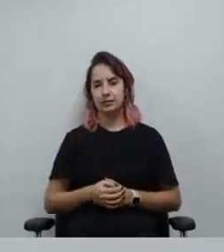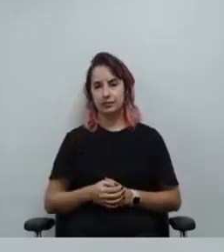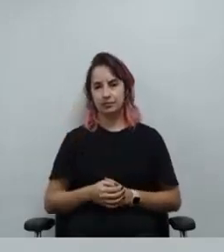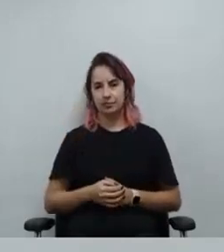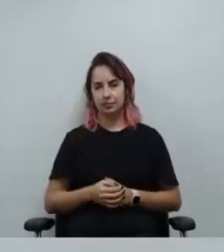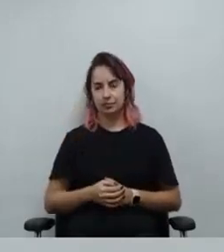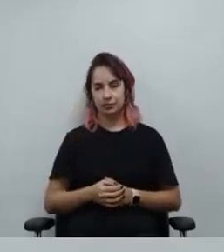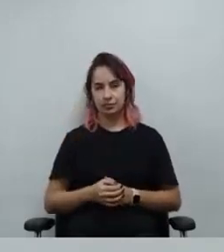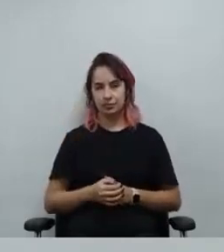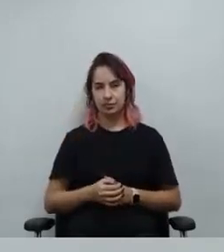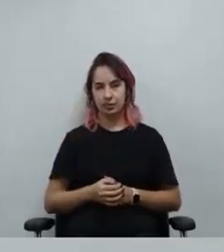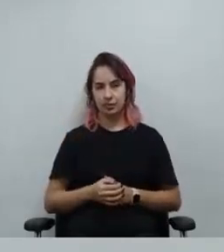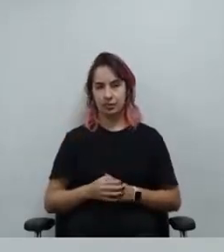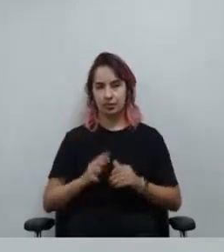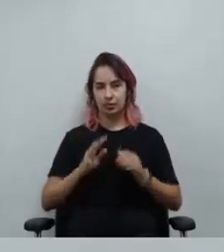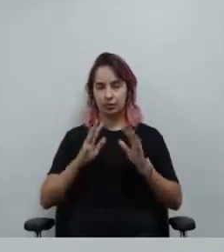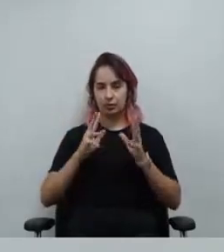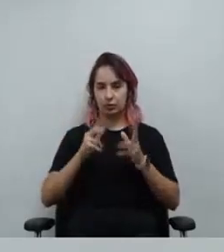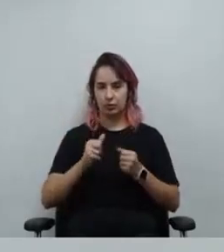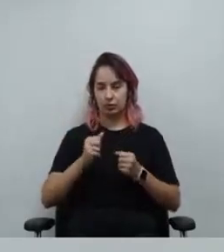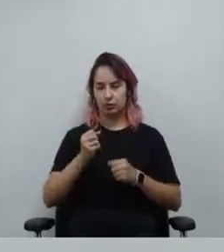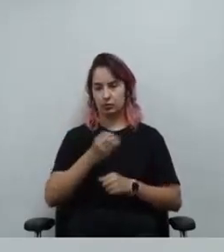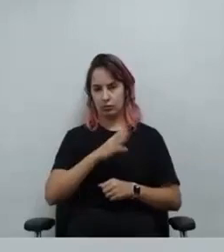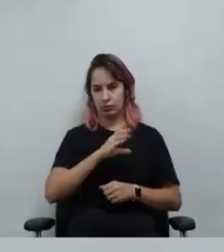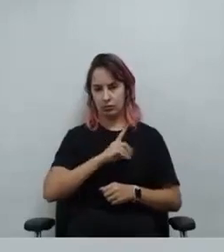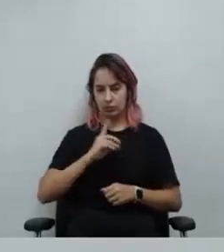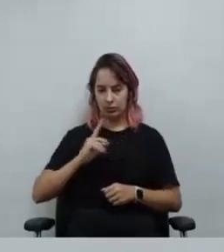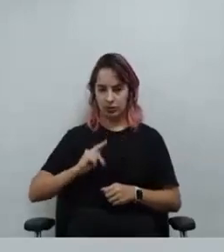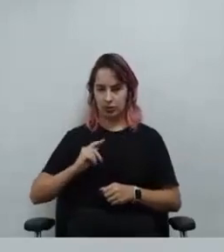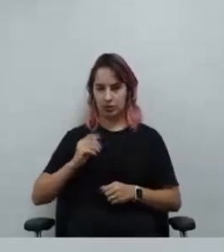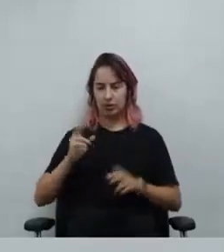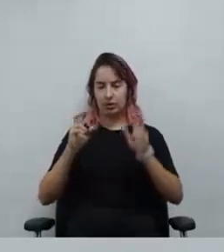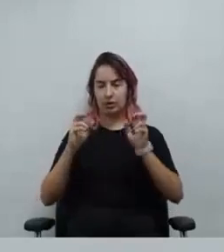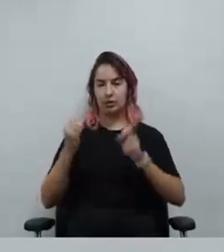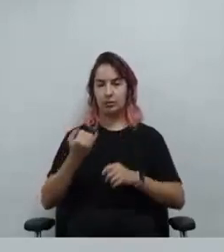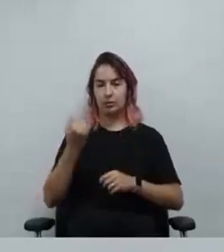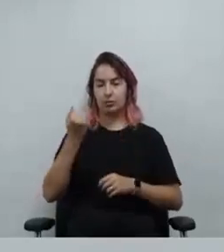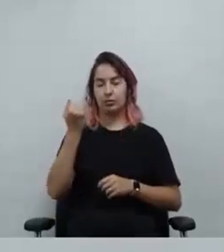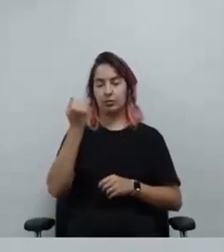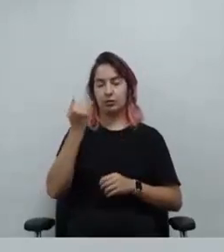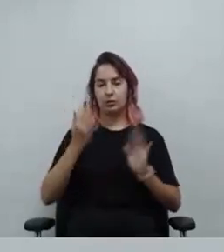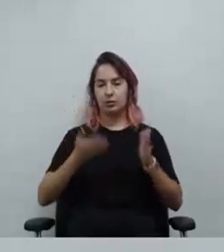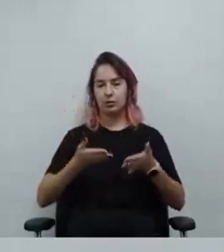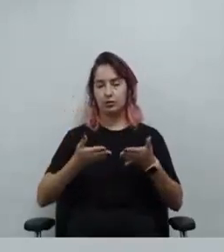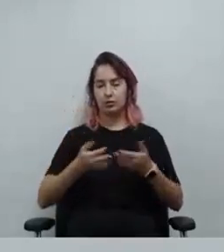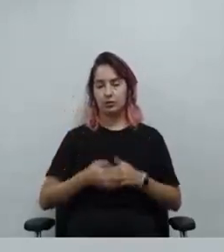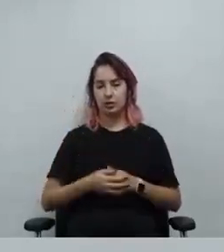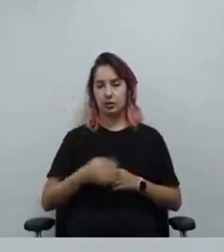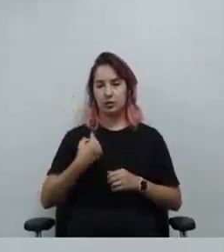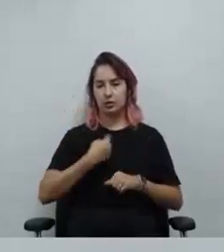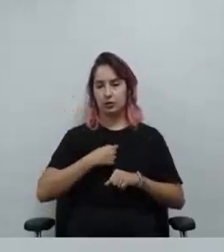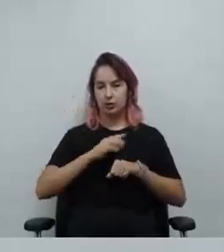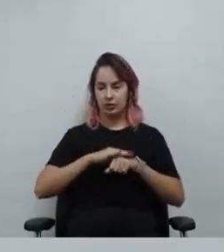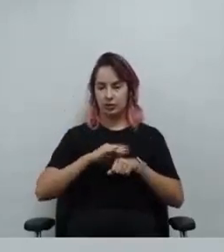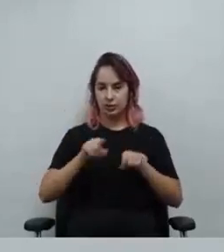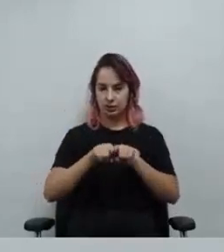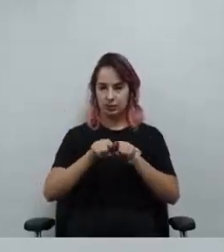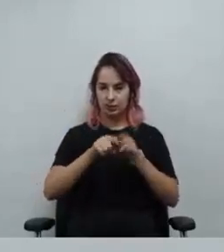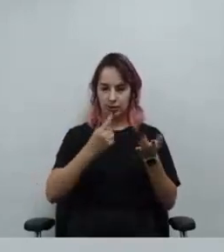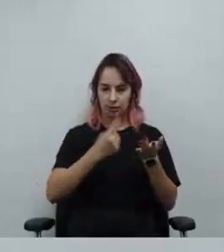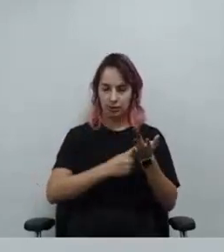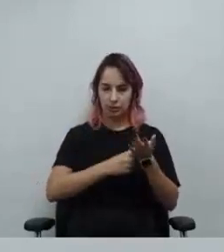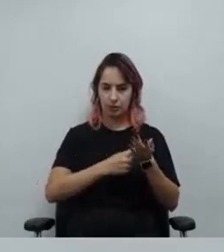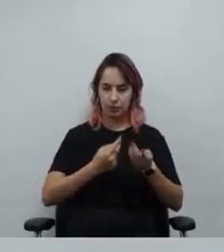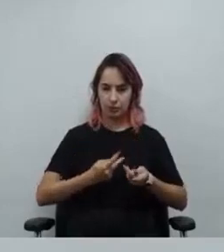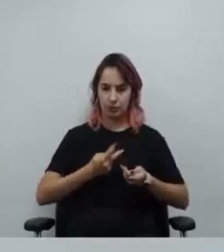da articulação desses novos defensores e defensoras com temas muito importantes da nossa atualidade. Então, fizemos também uma proposta de uma